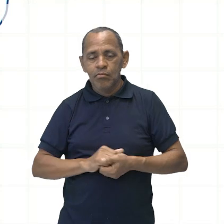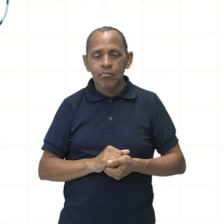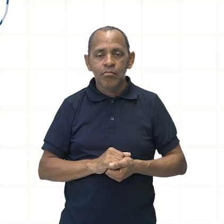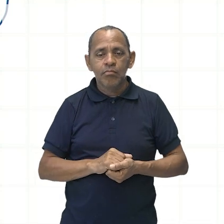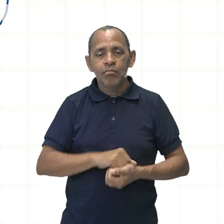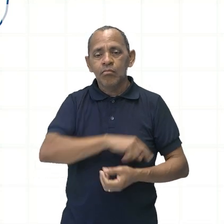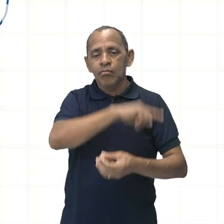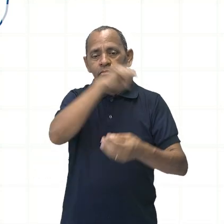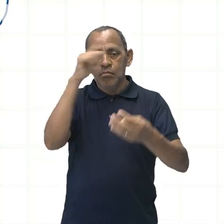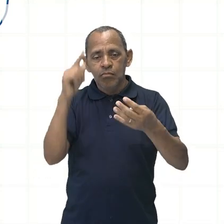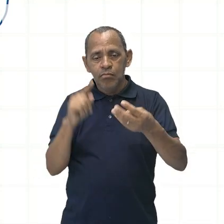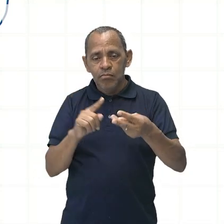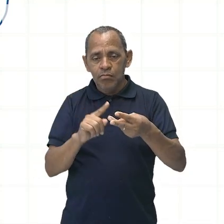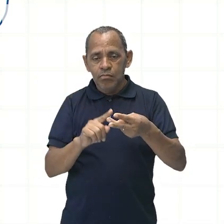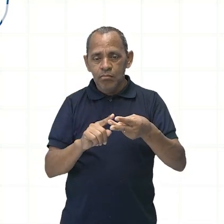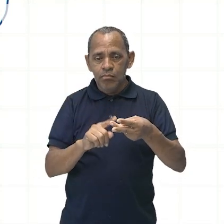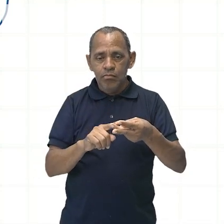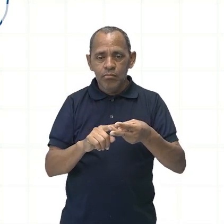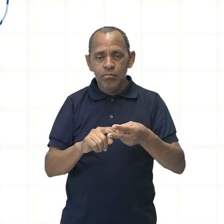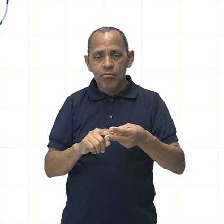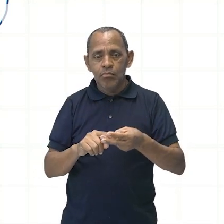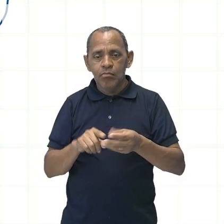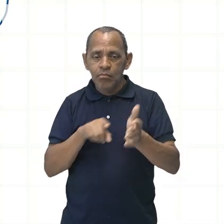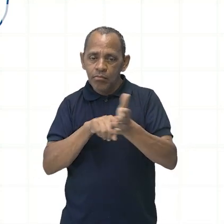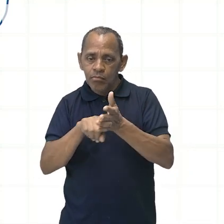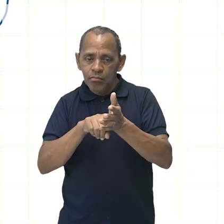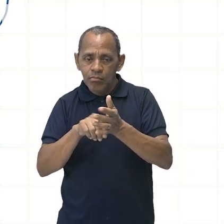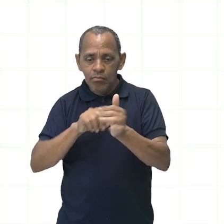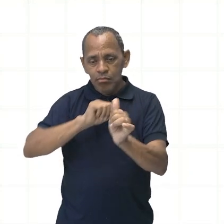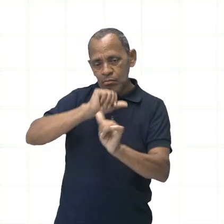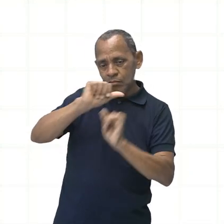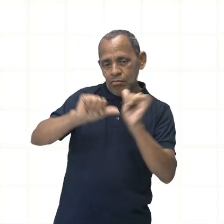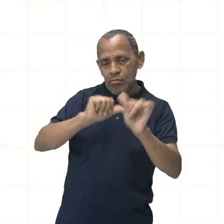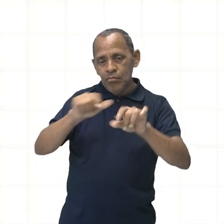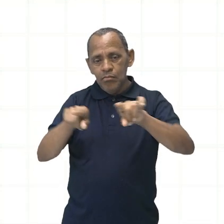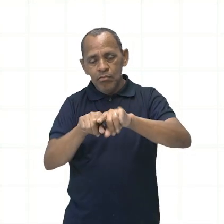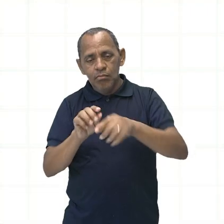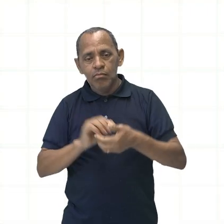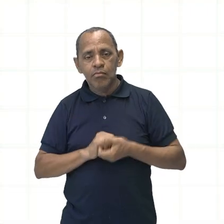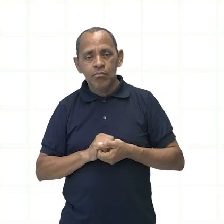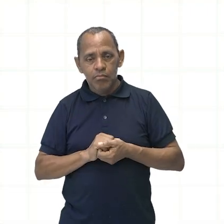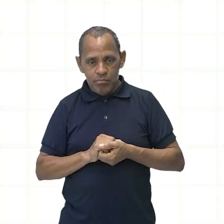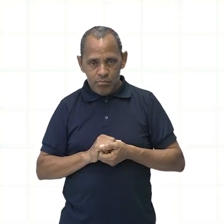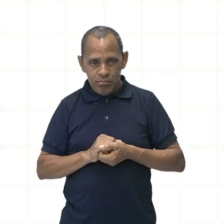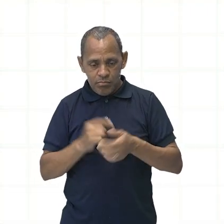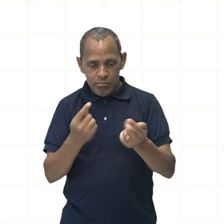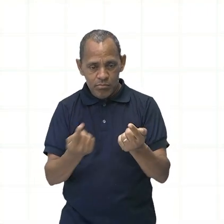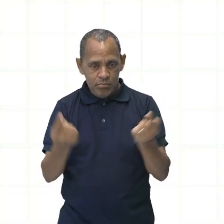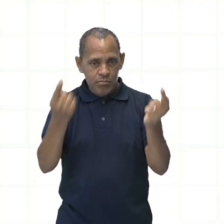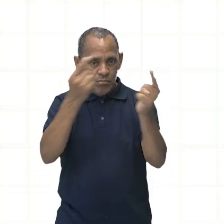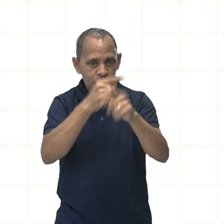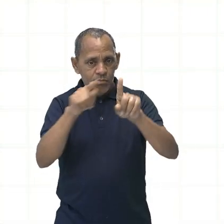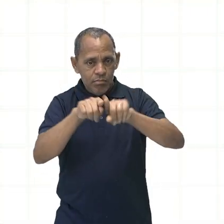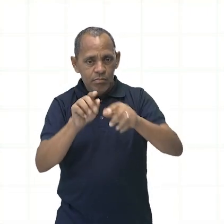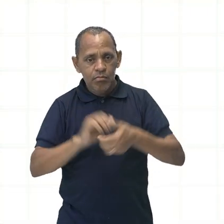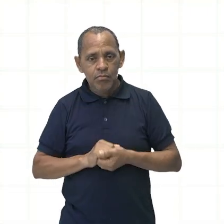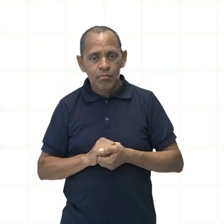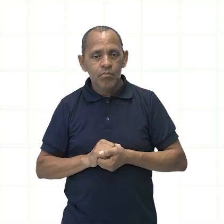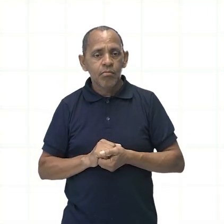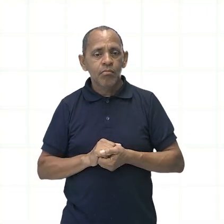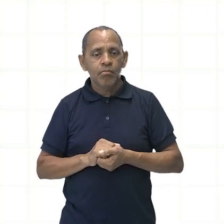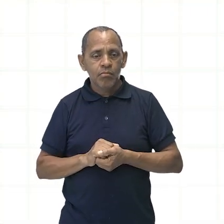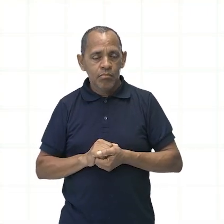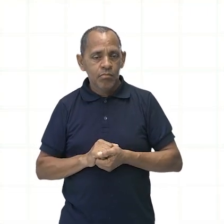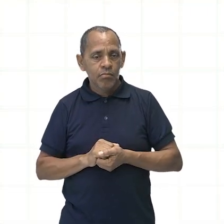A segunda parte, converter a massa de oxigênio de quilos